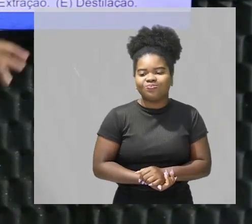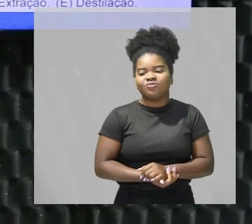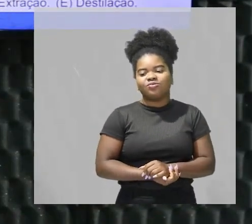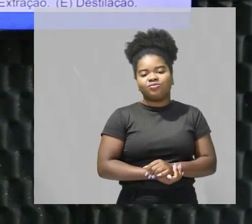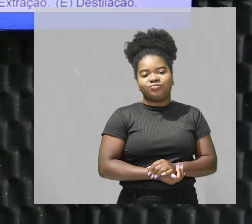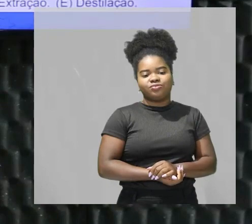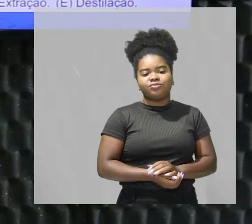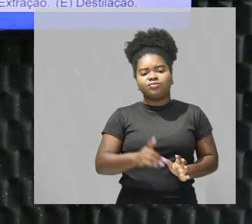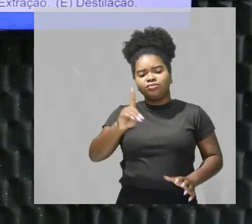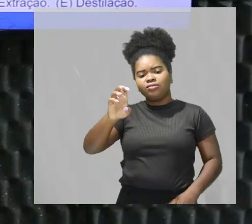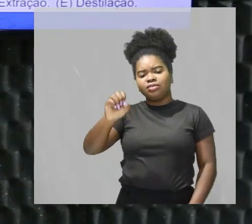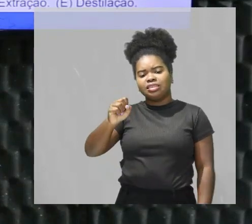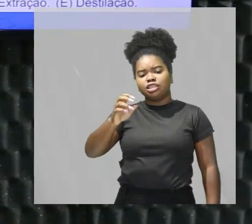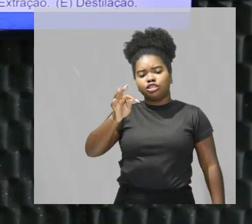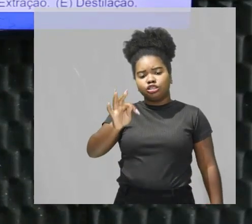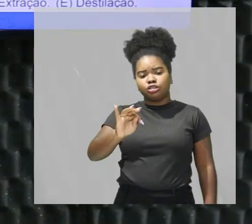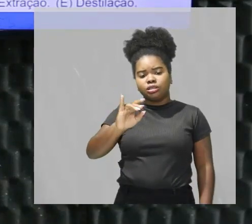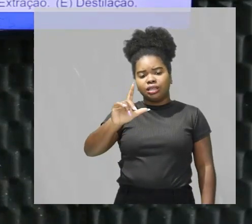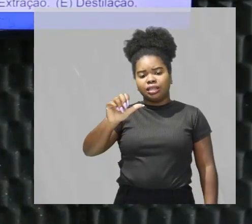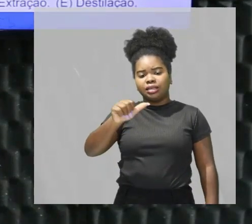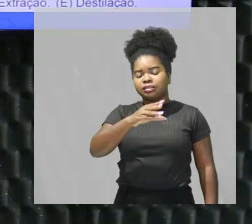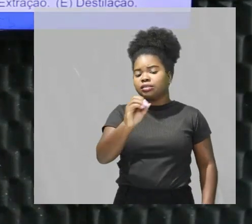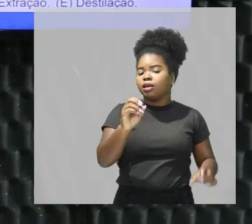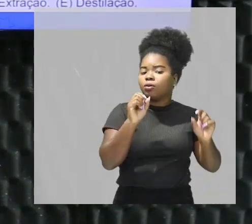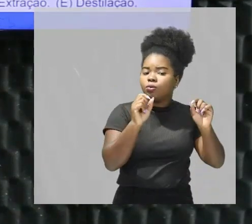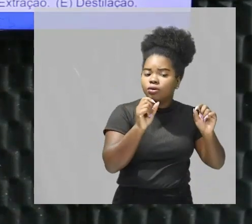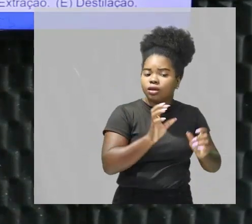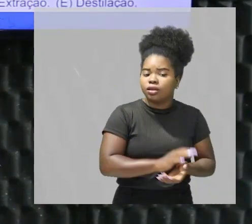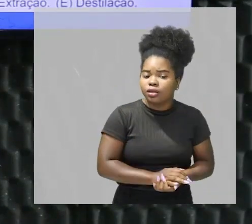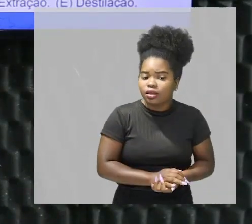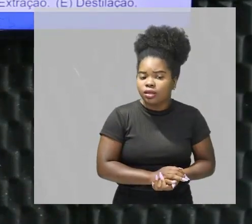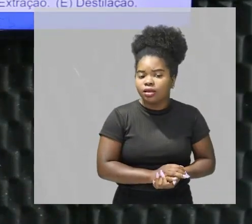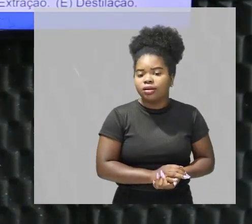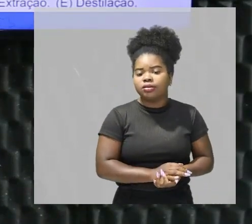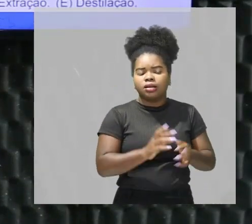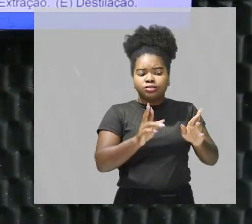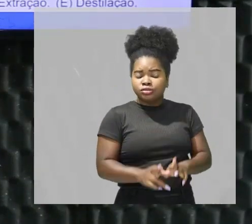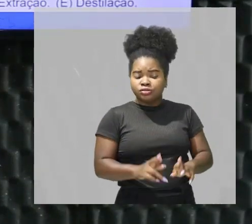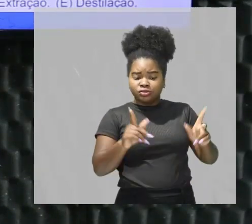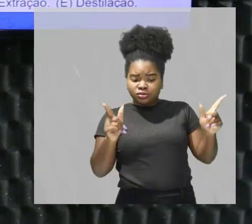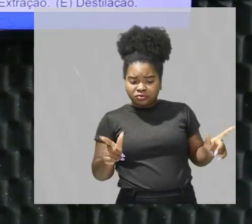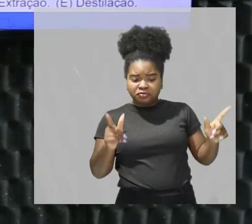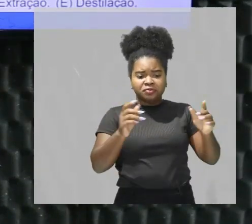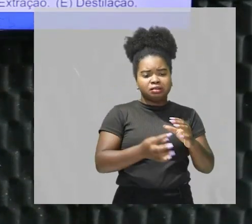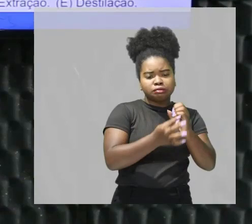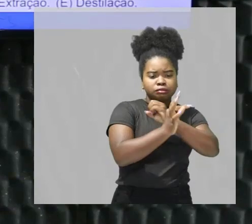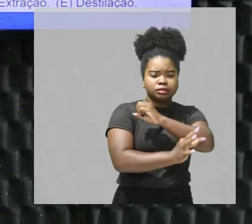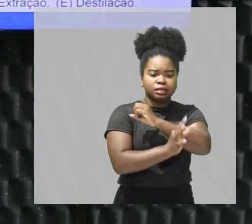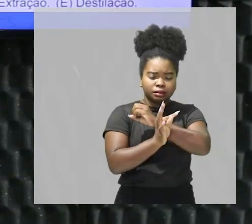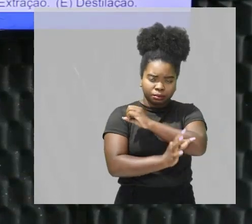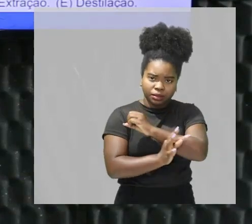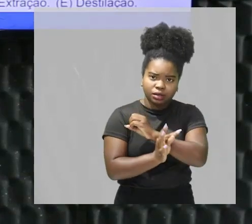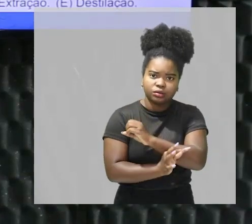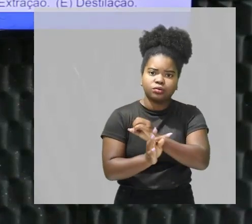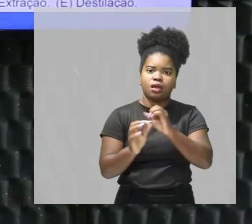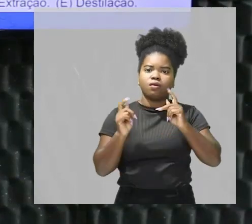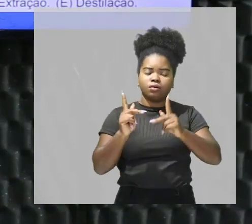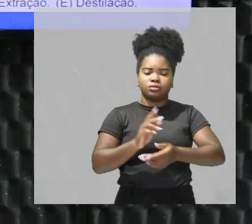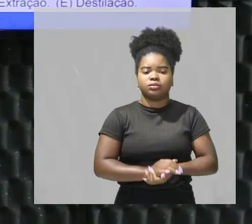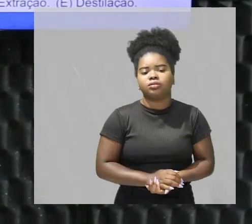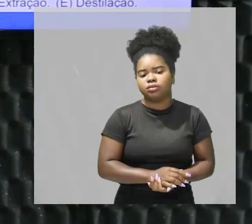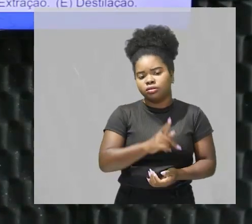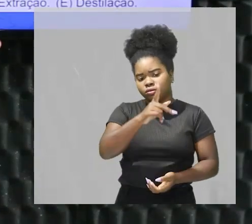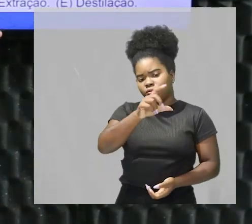destilação, eu vou considerar o ponto de ebulição, as diferenças nas temperaturas de ebulição. Então,